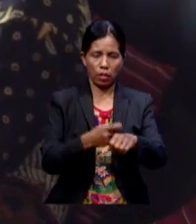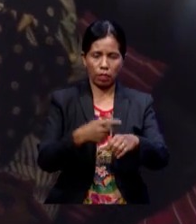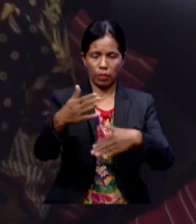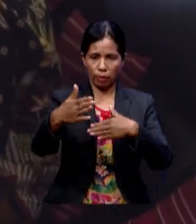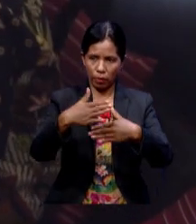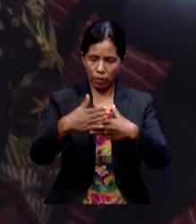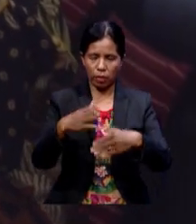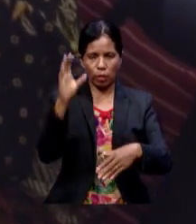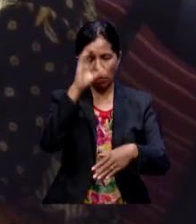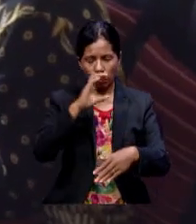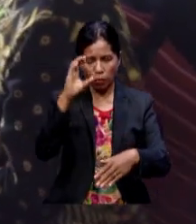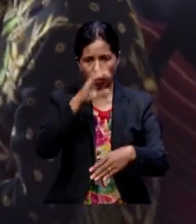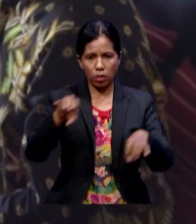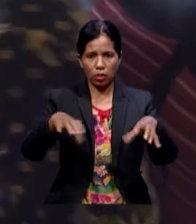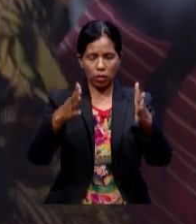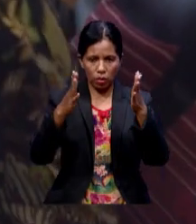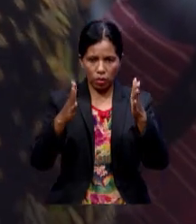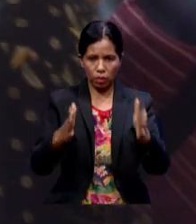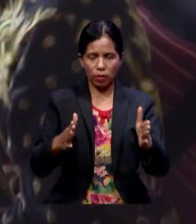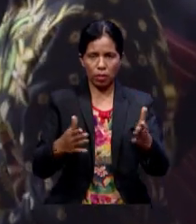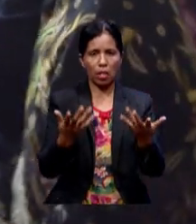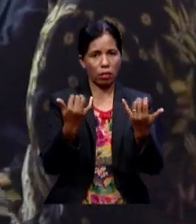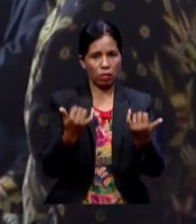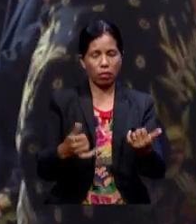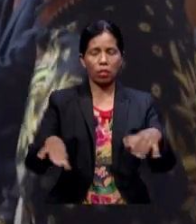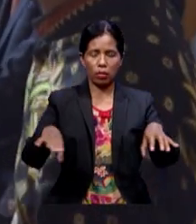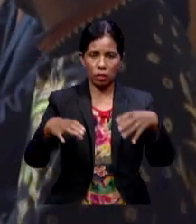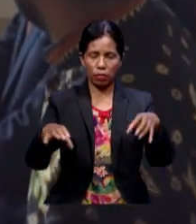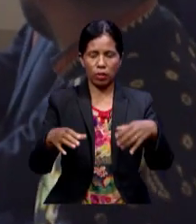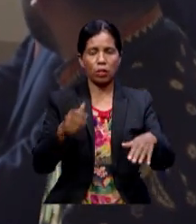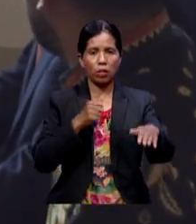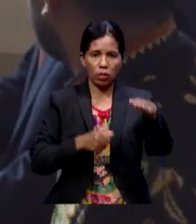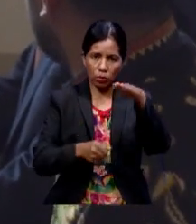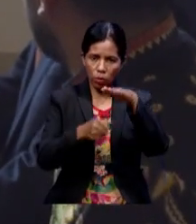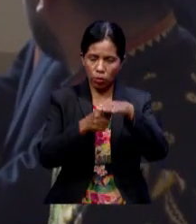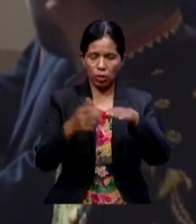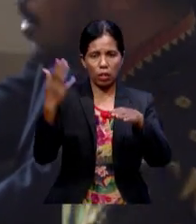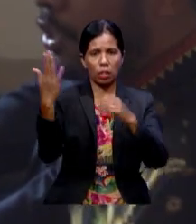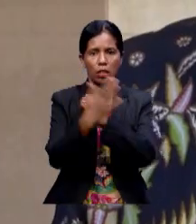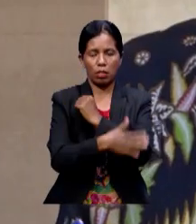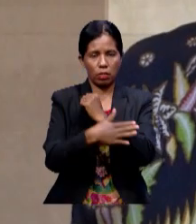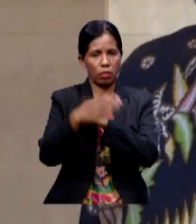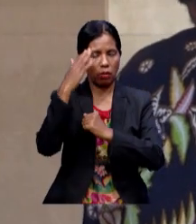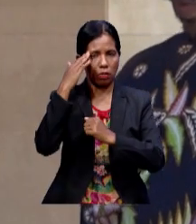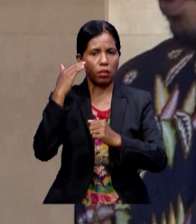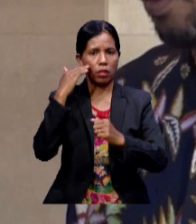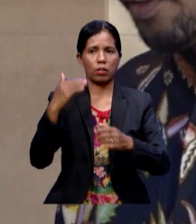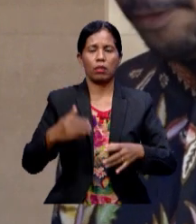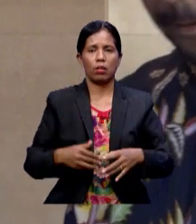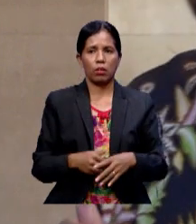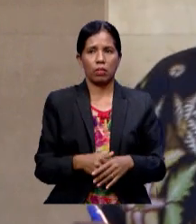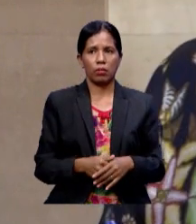nilaran se buka tuir traveldor sira ne be dadang ne serbisu ho kontratu ilegal ia nasang Korea do Sul. Mo